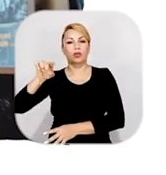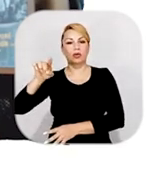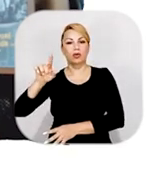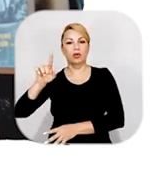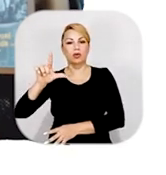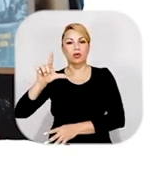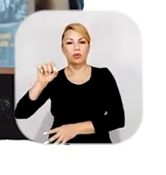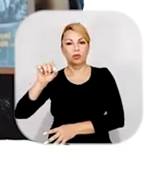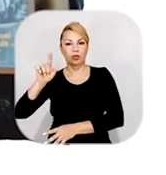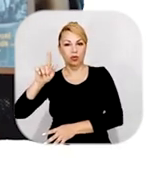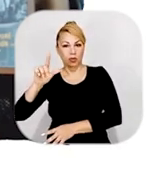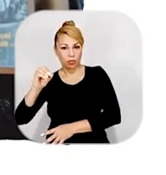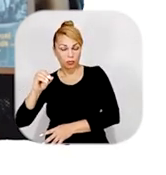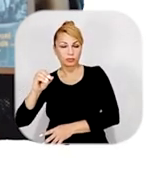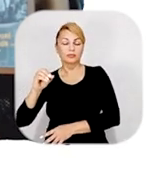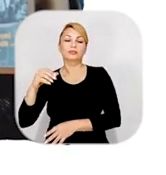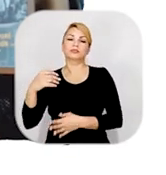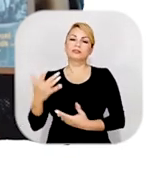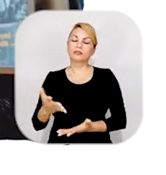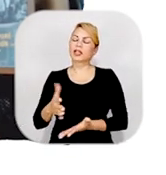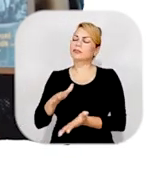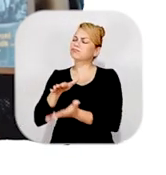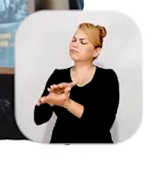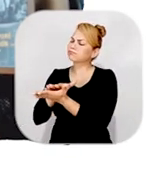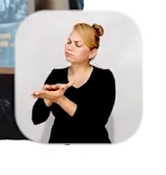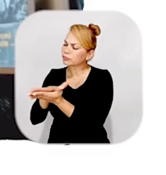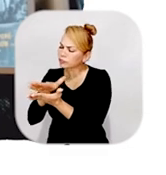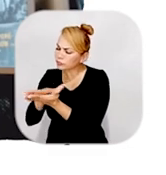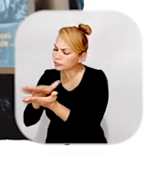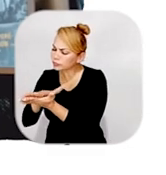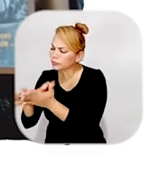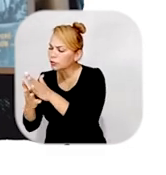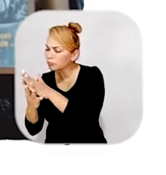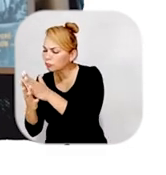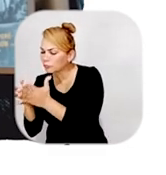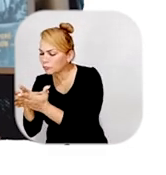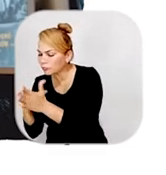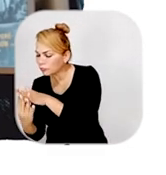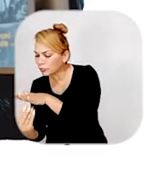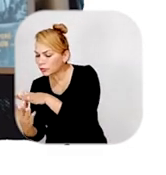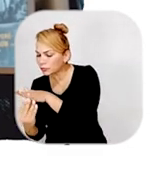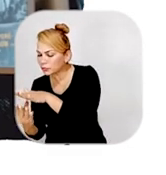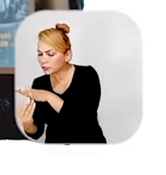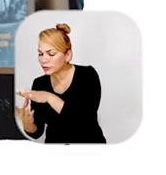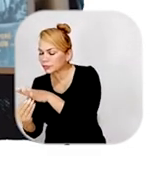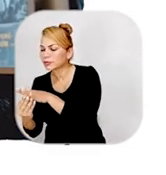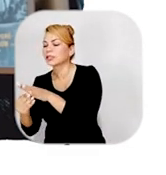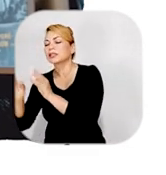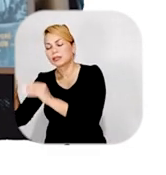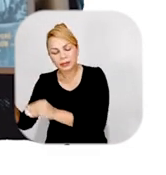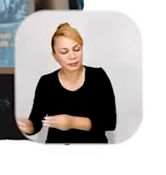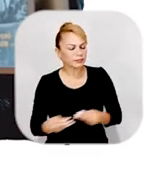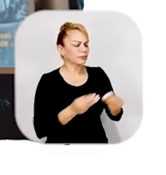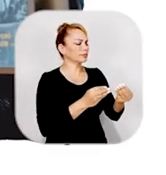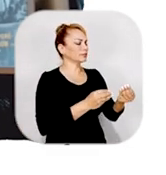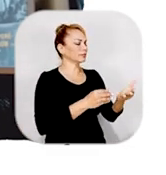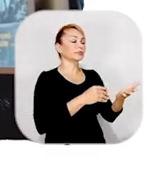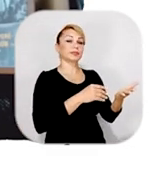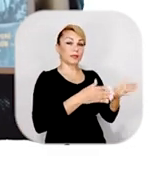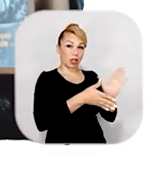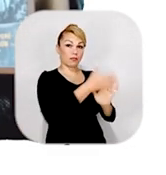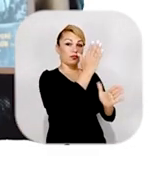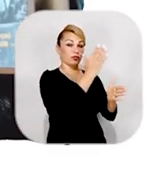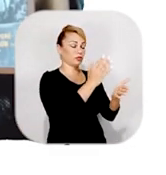Kaspar e levei para a terra indígena, né? No caso, era uma época muito